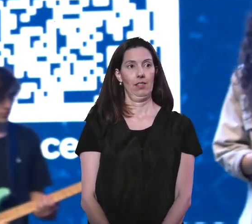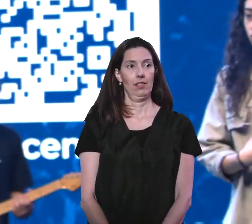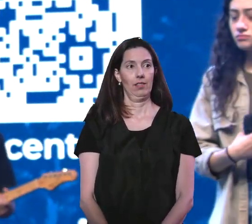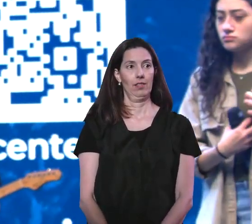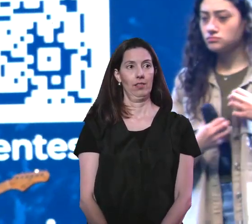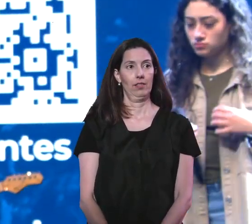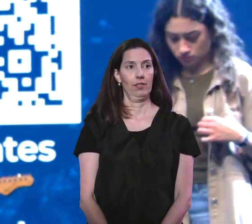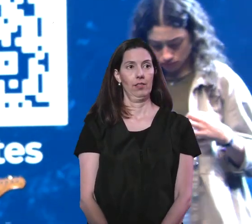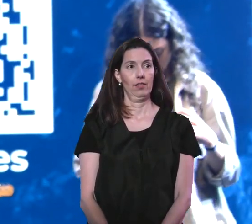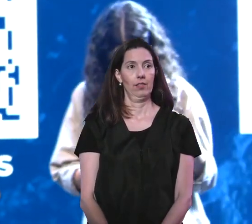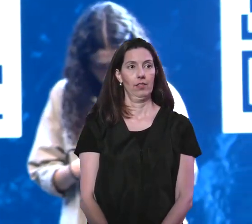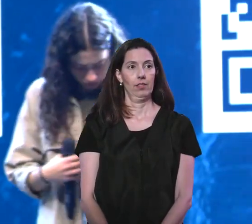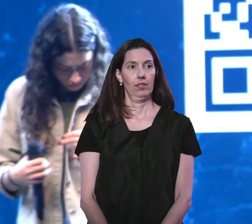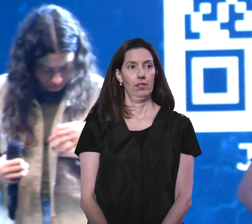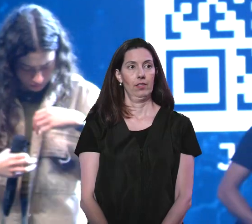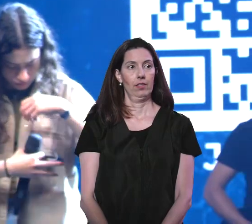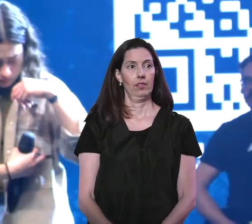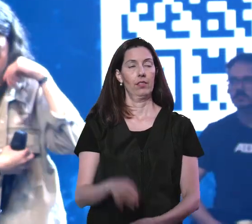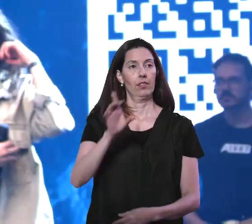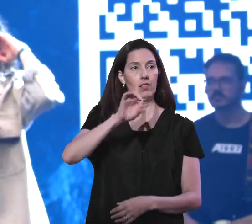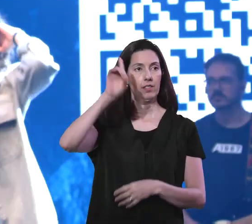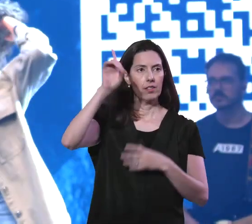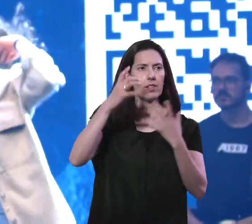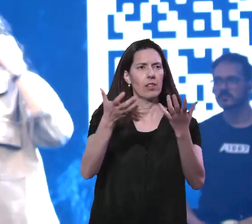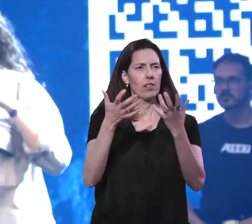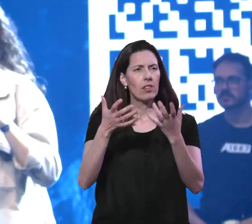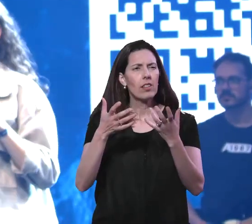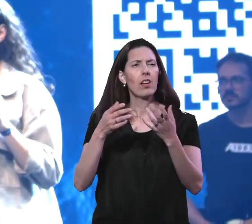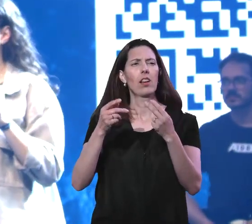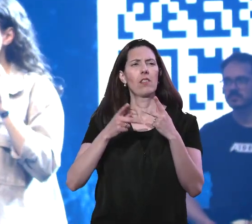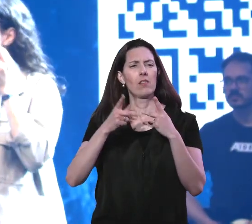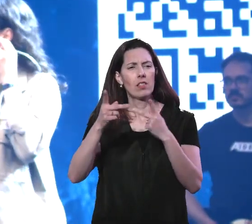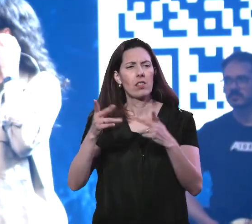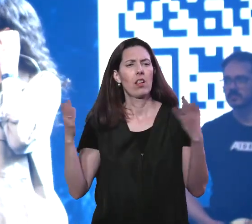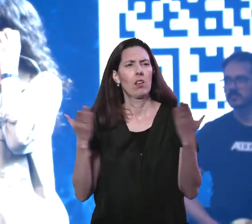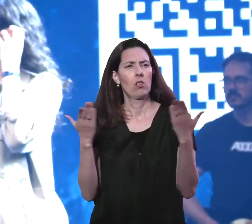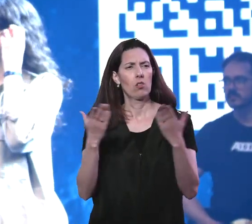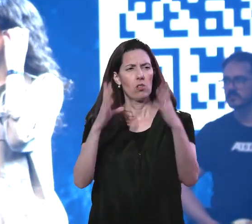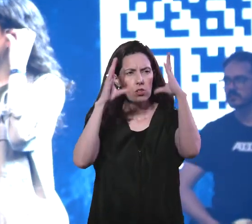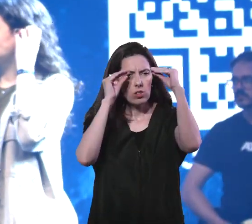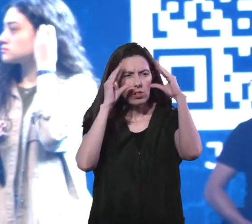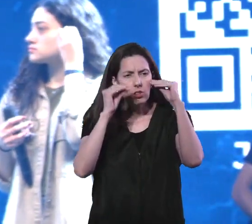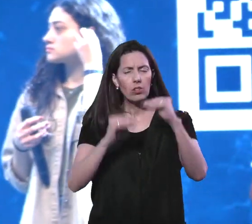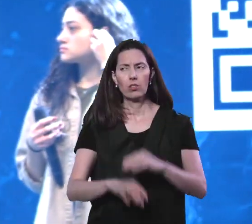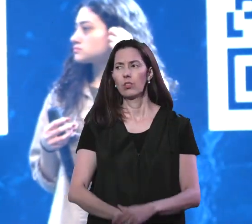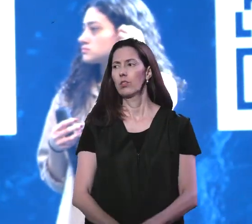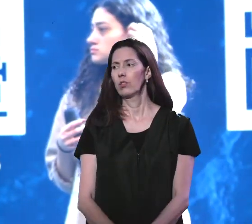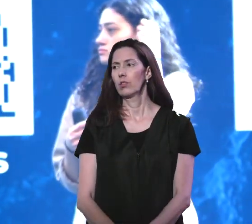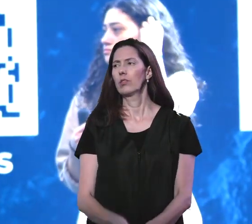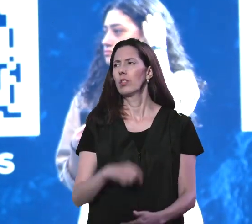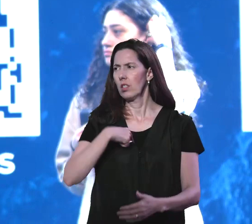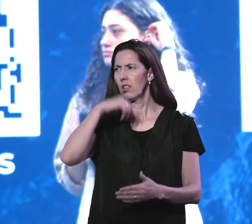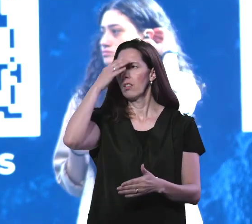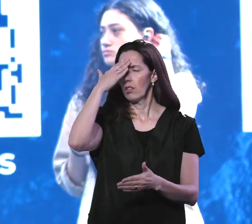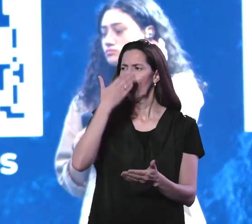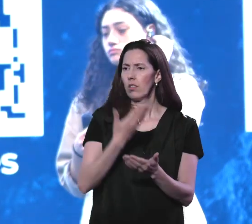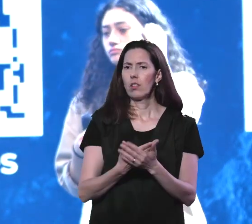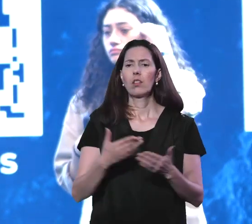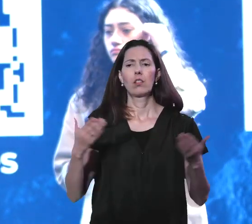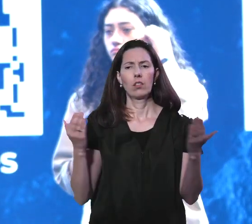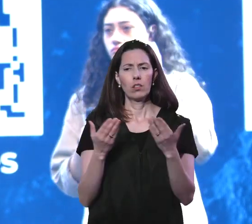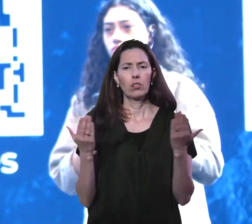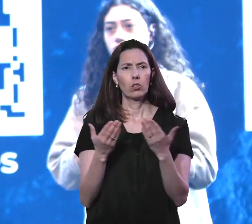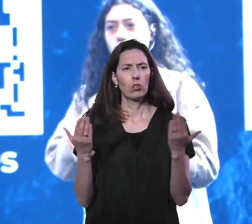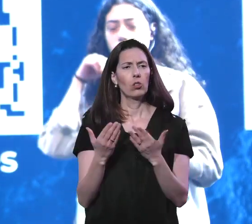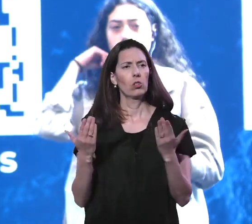Deus quer nos visitar esta noite. Eu creio nisso. E eu convoquei esse exército para